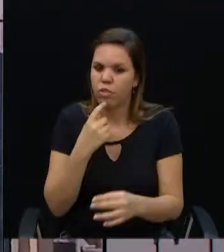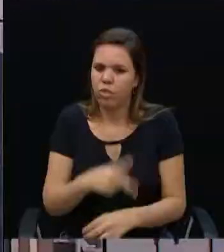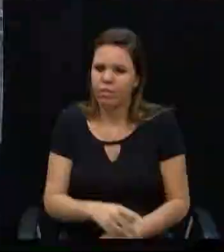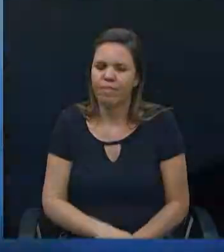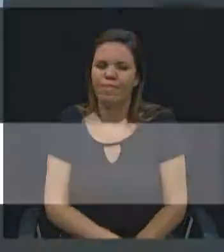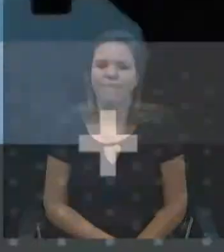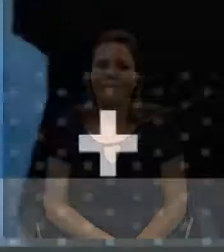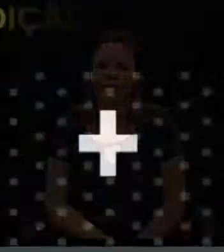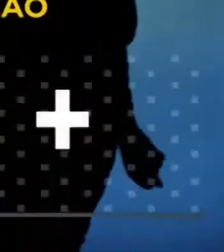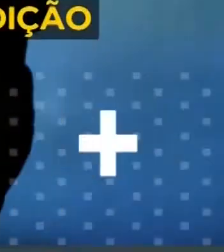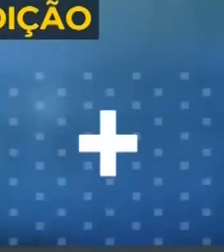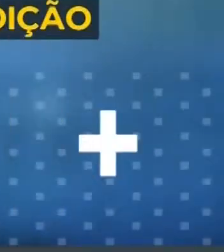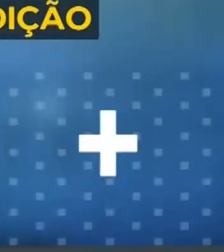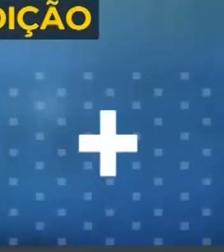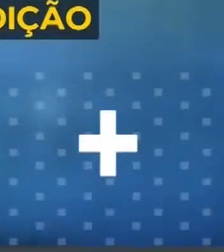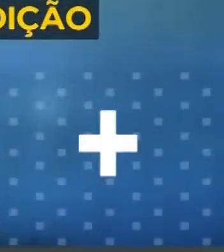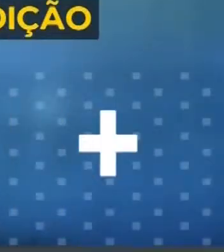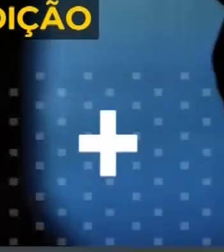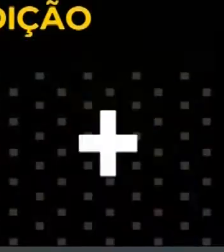Notícia.